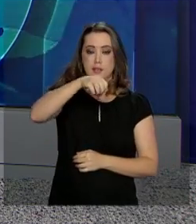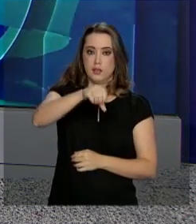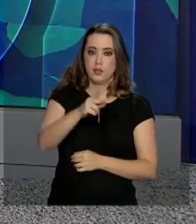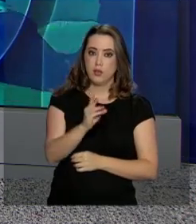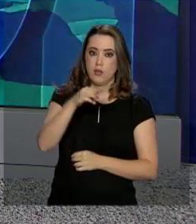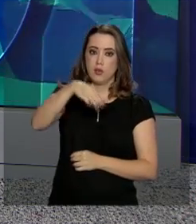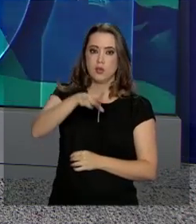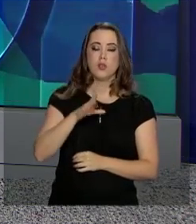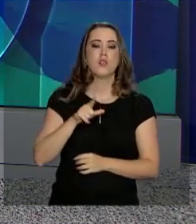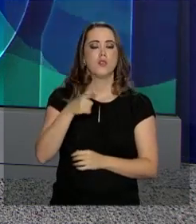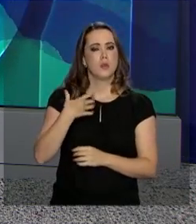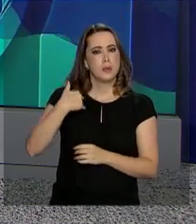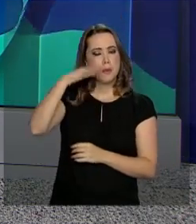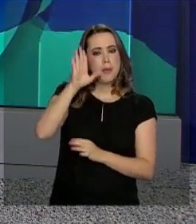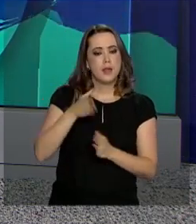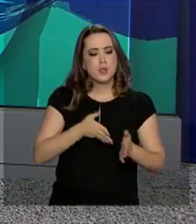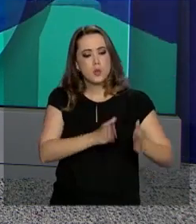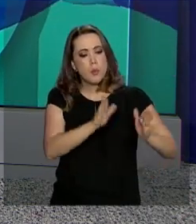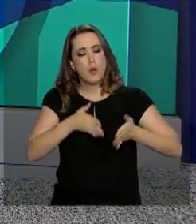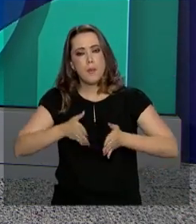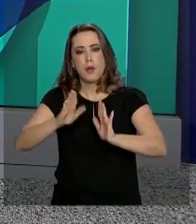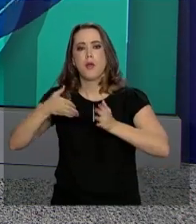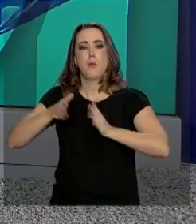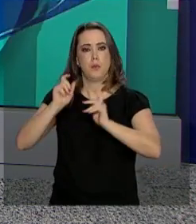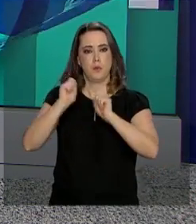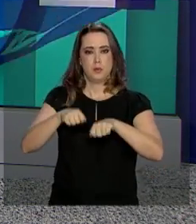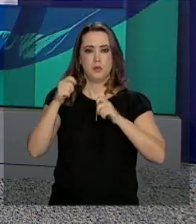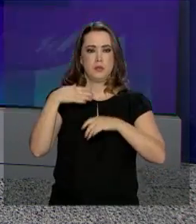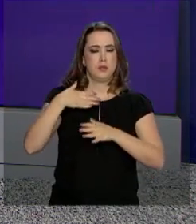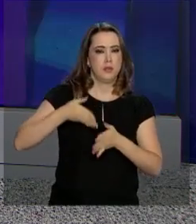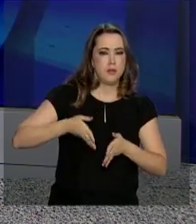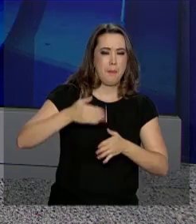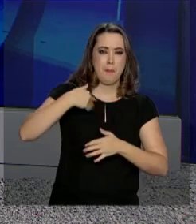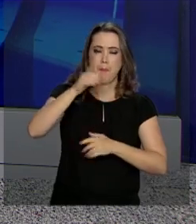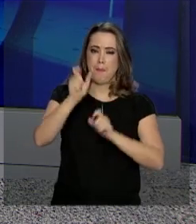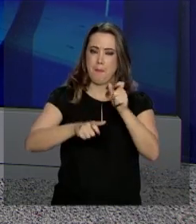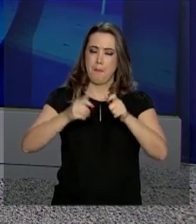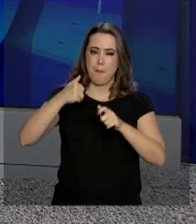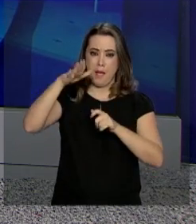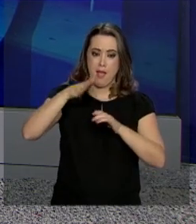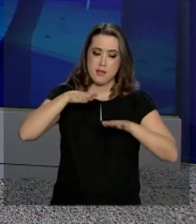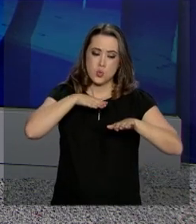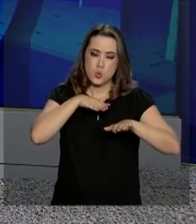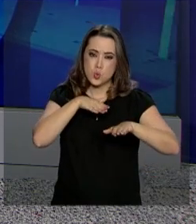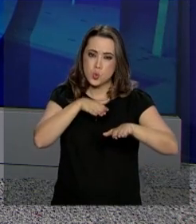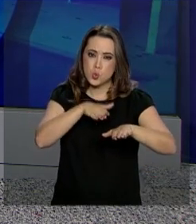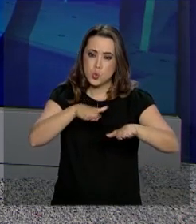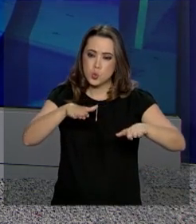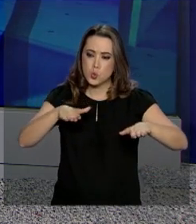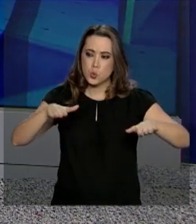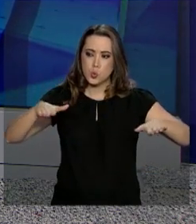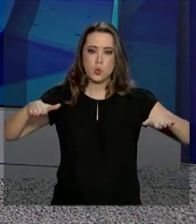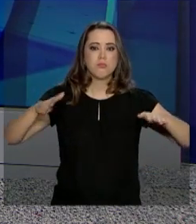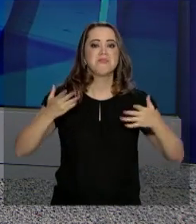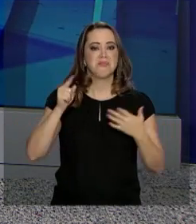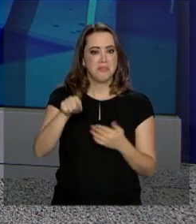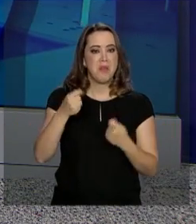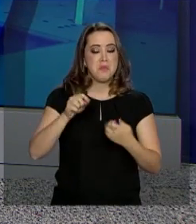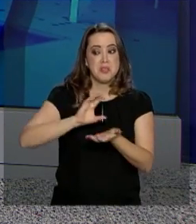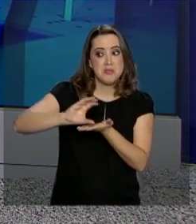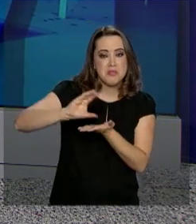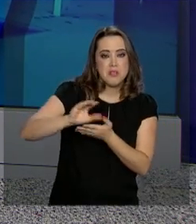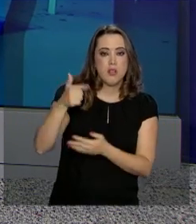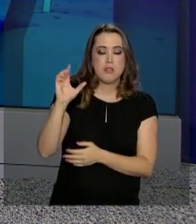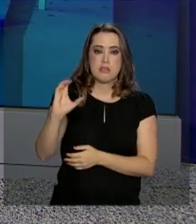ganhar faixas adicionais para aumentar a capacidade da estrada. Para alcançar essa meta, a CCR terá que fazer investimentos